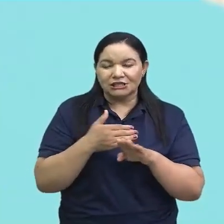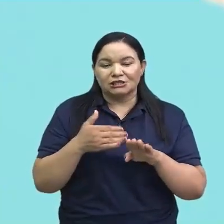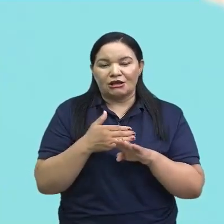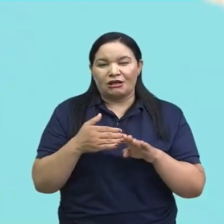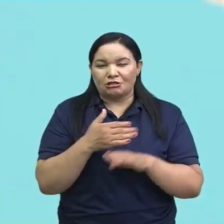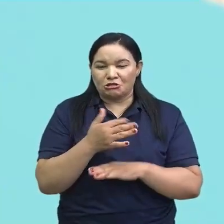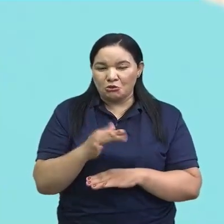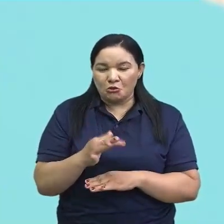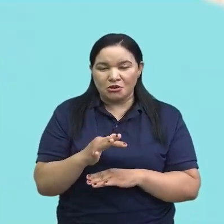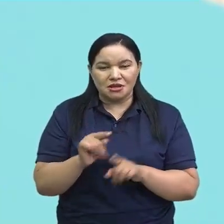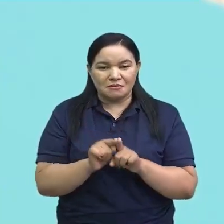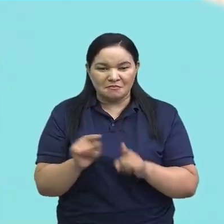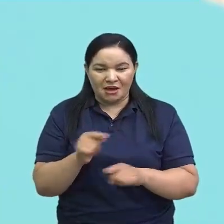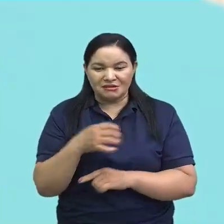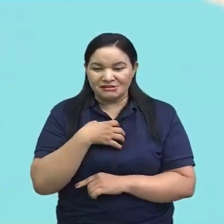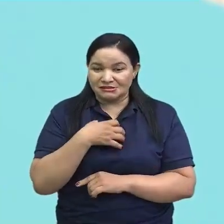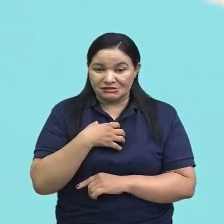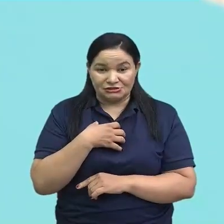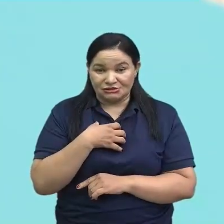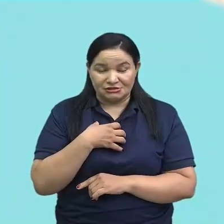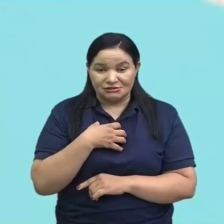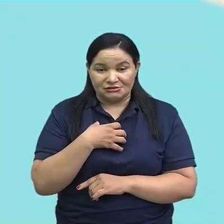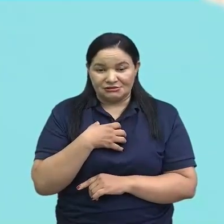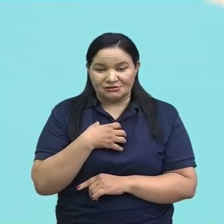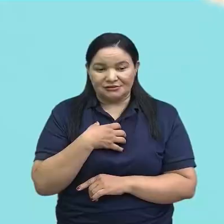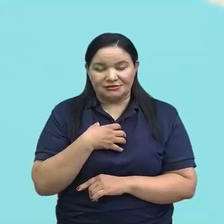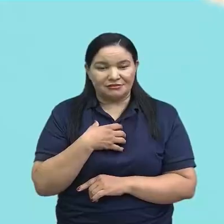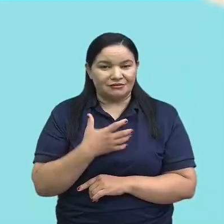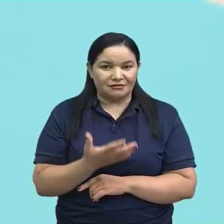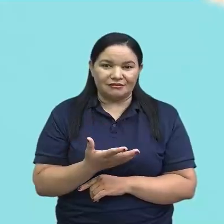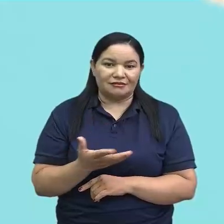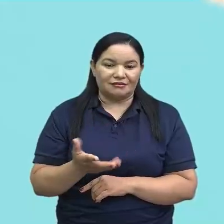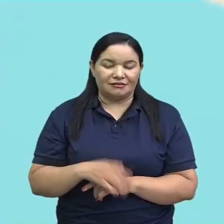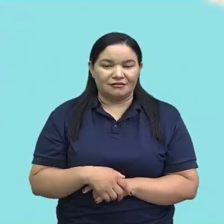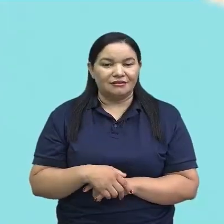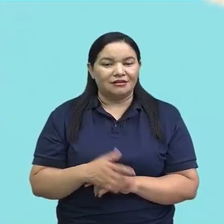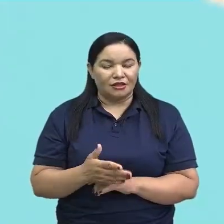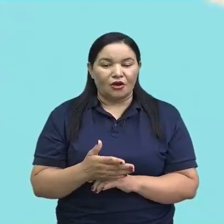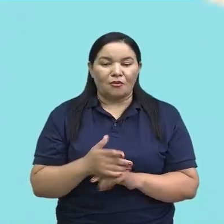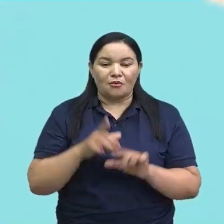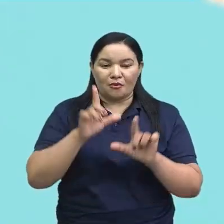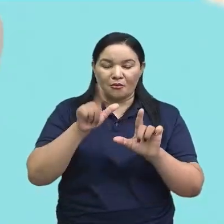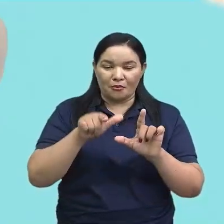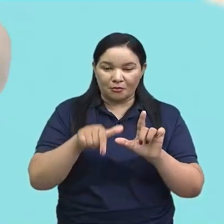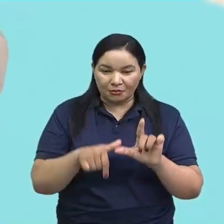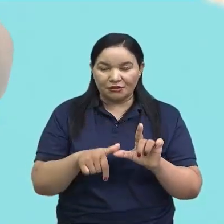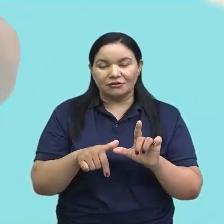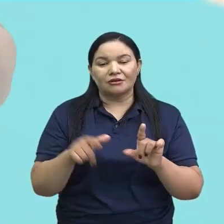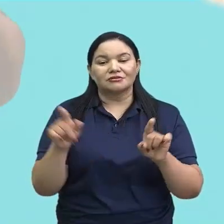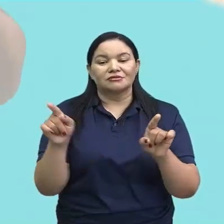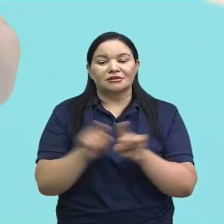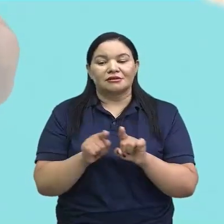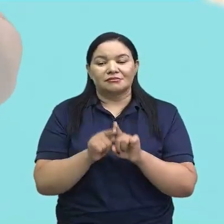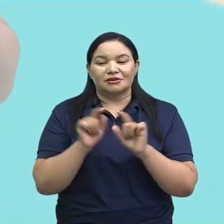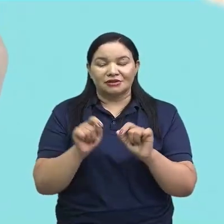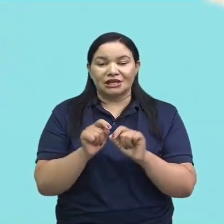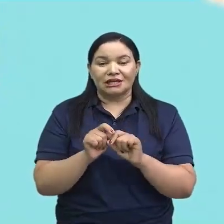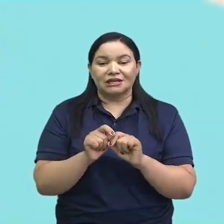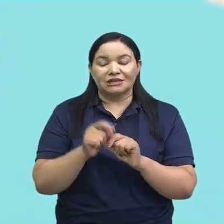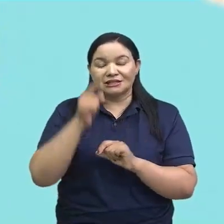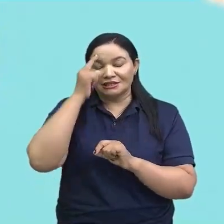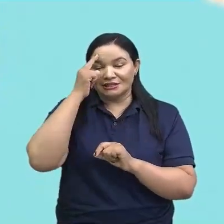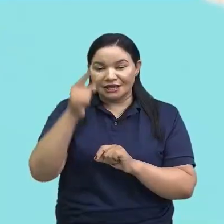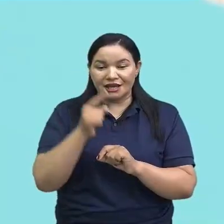uma ferida doer e não se sentir? Observe que nós temos, mais uma vez, um paradoxo. Nós temos aí